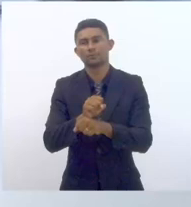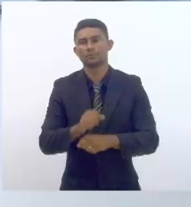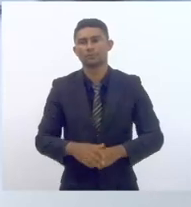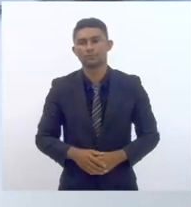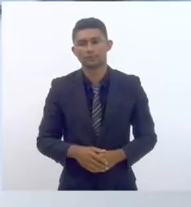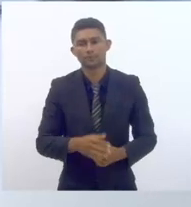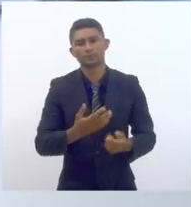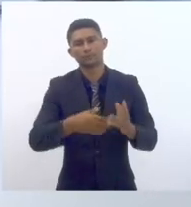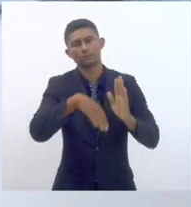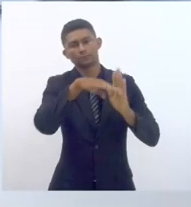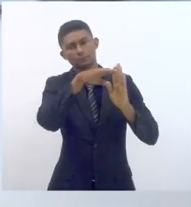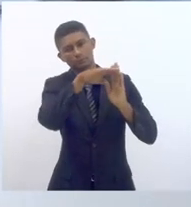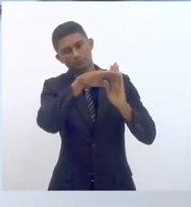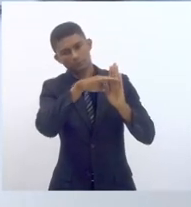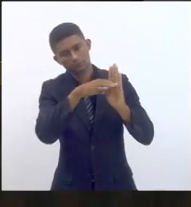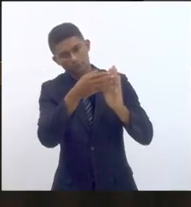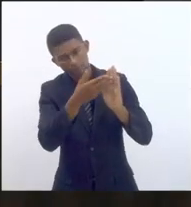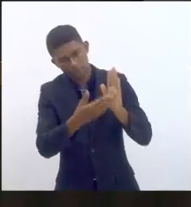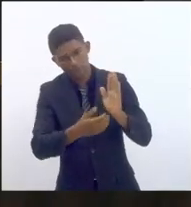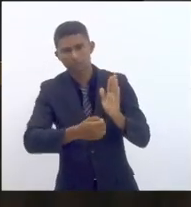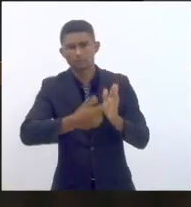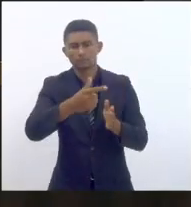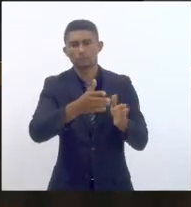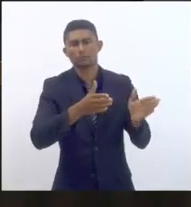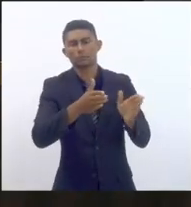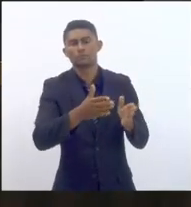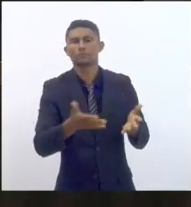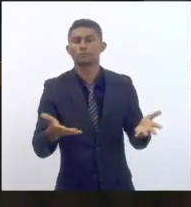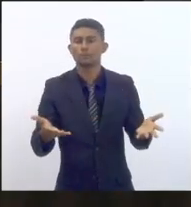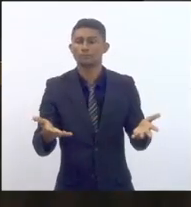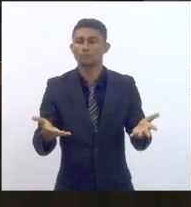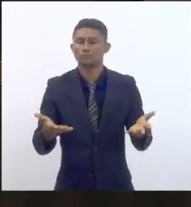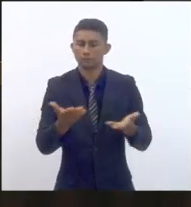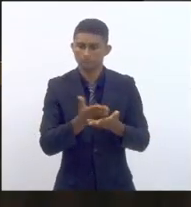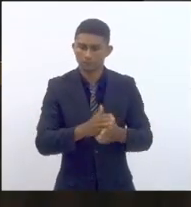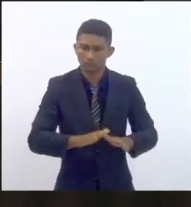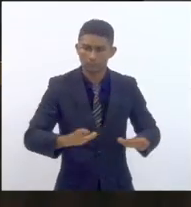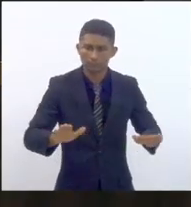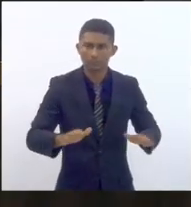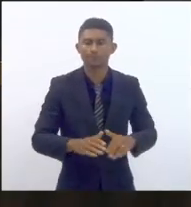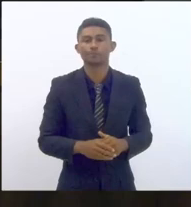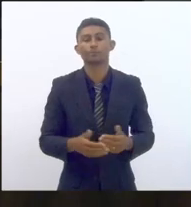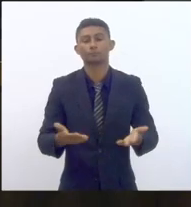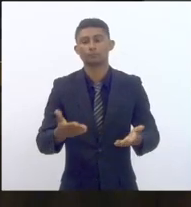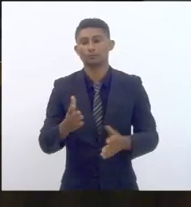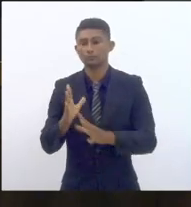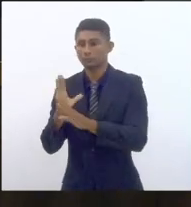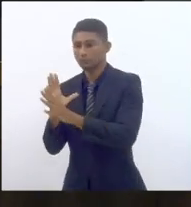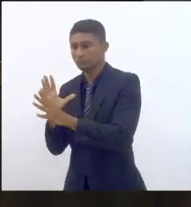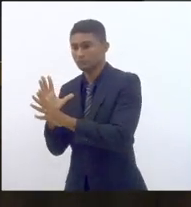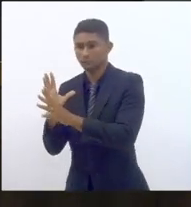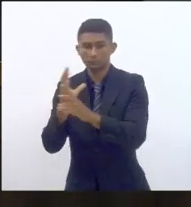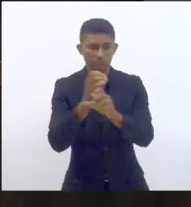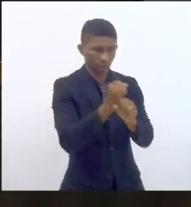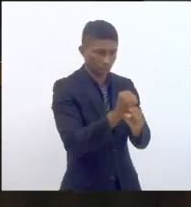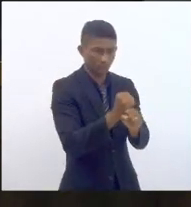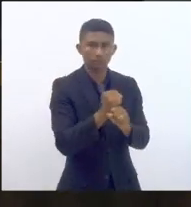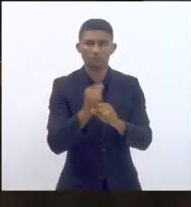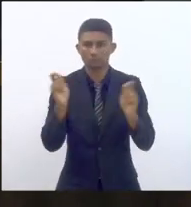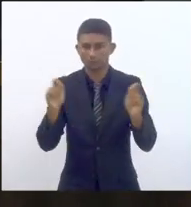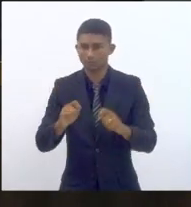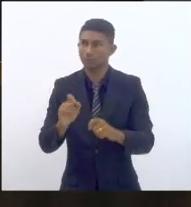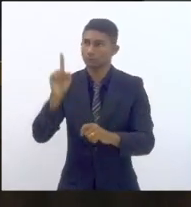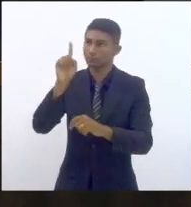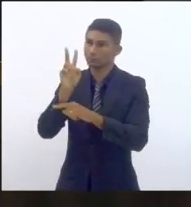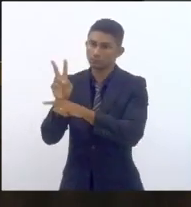Nada mais a tratar na segunda sessão extraordinária do dia, mesmo está encerrado. Havendo um número legal sobre a proteção de Deus, iniciamos